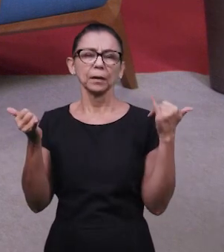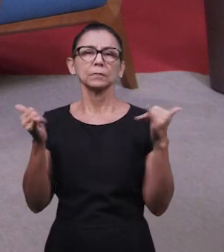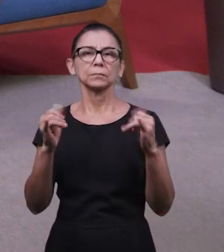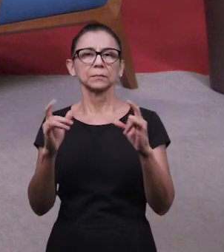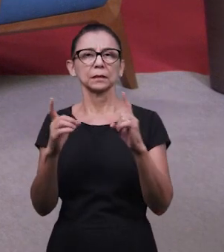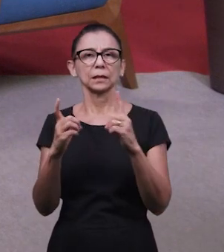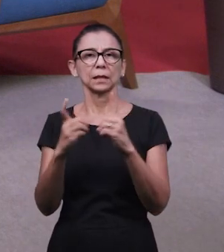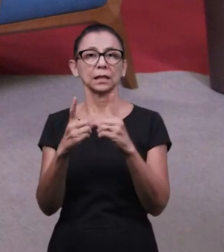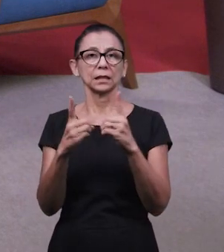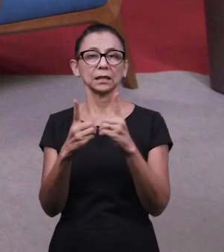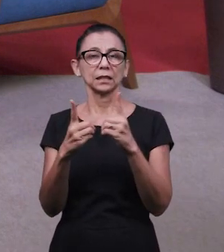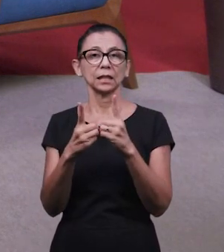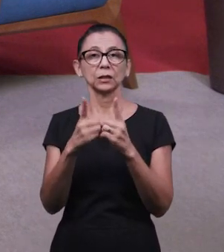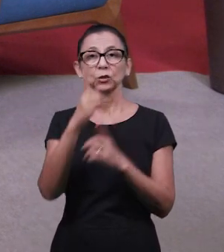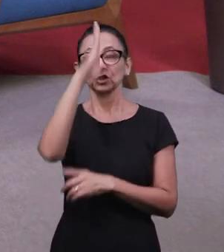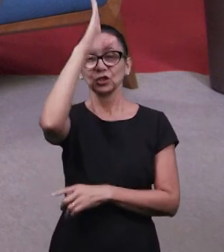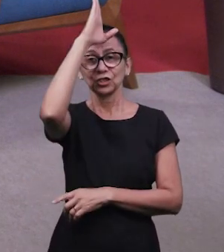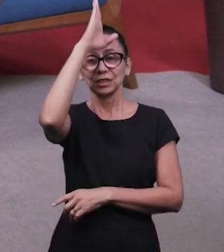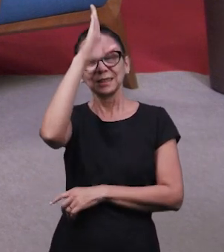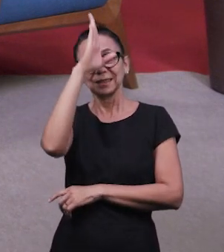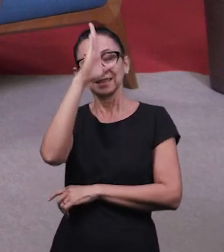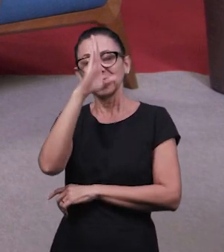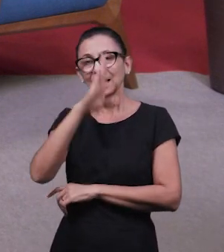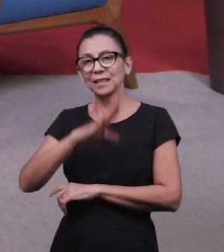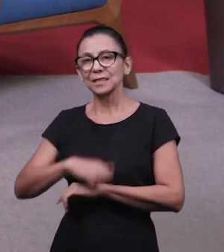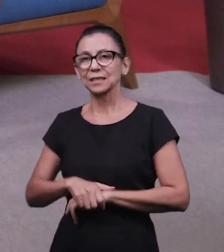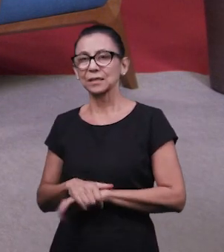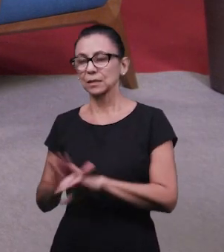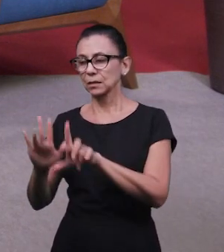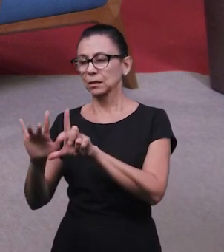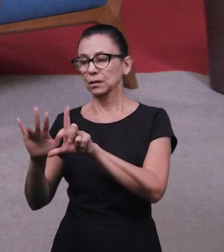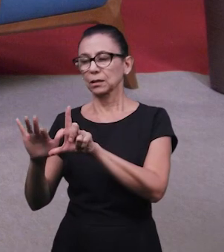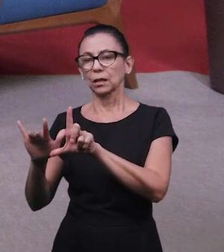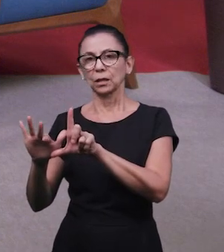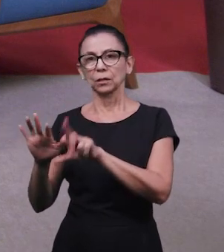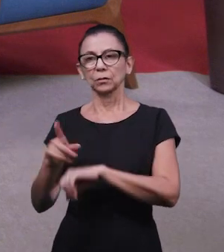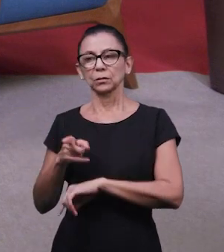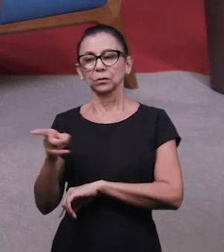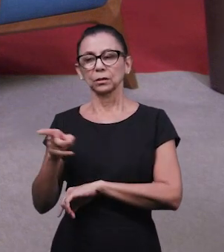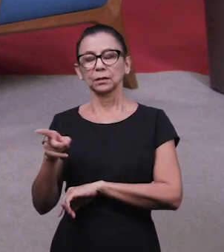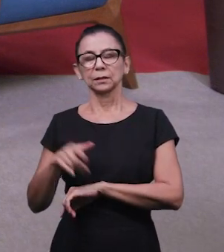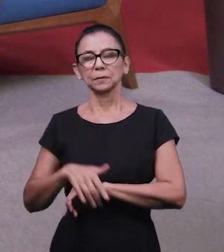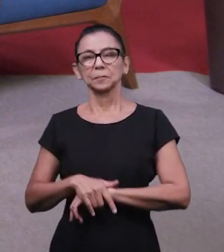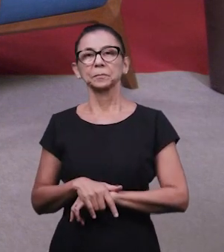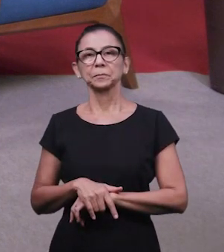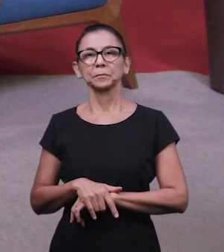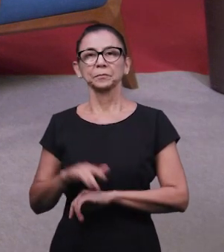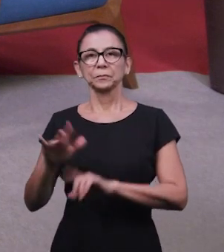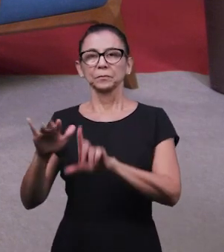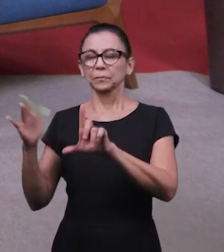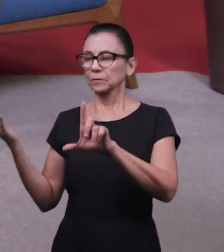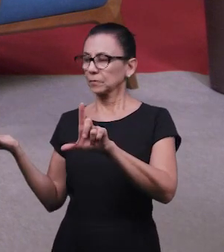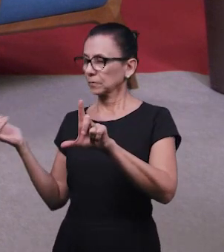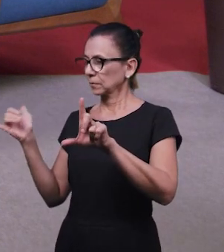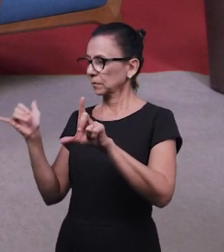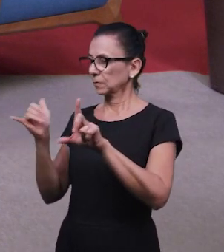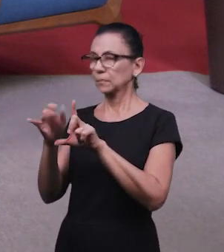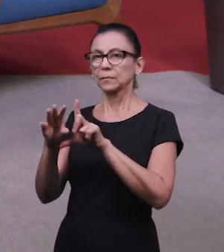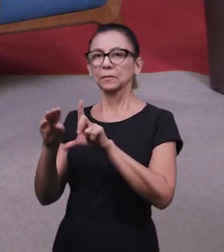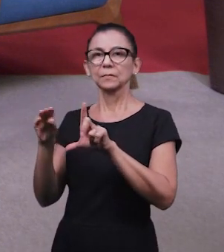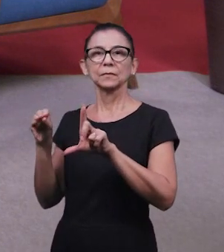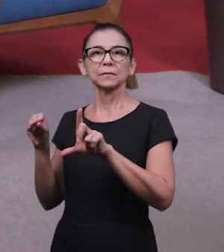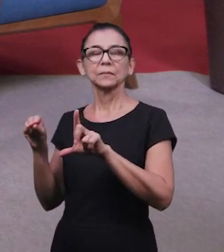ligar, vai ter uma pessoa do outro lado da linha que vai te atender, vai transmitir uma palavra da parte do Senhor para você e também vai orar